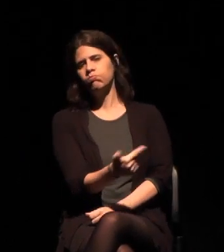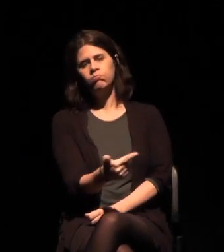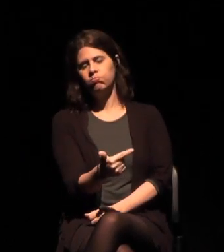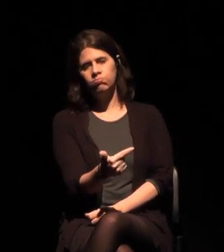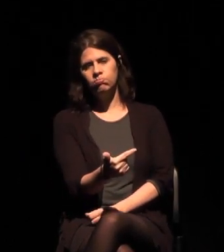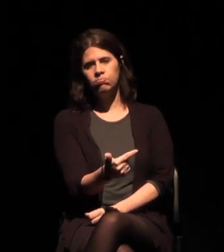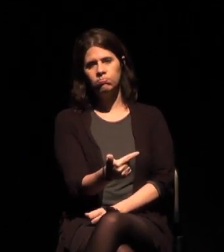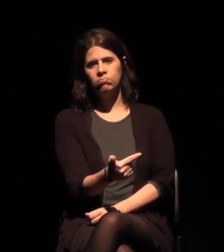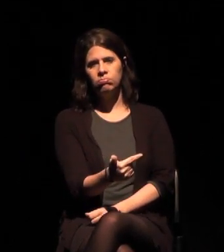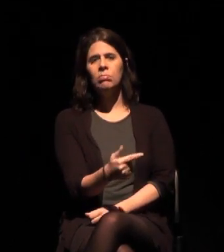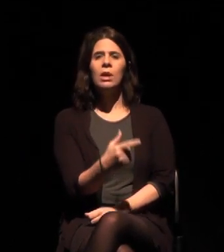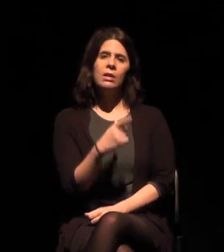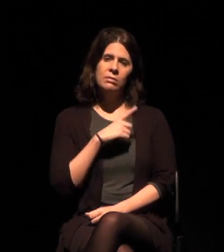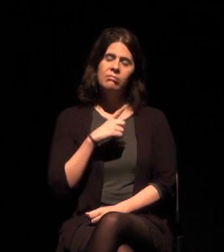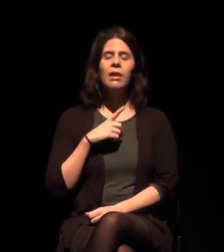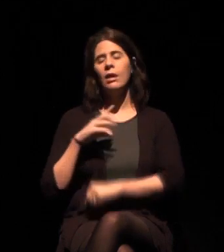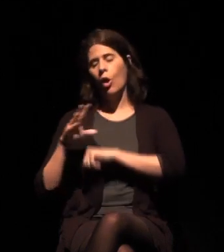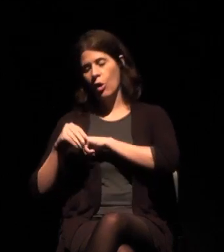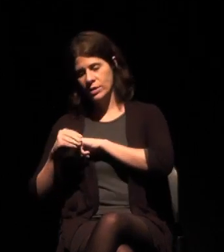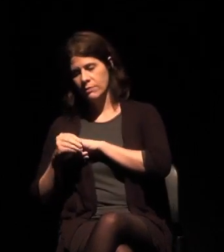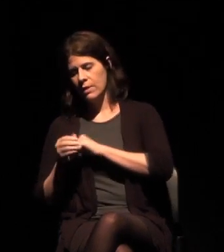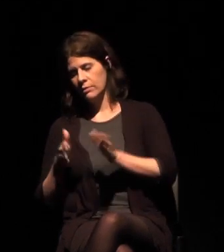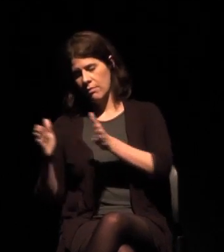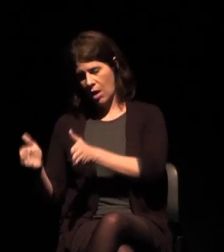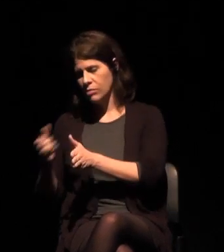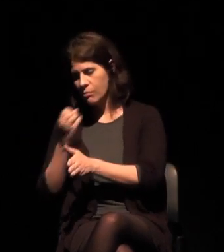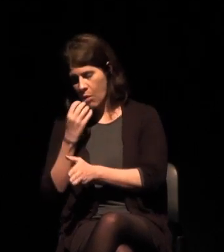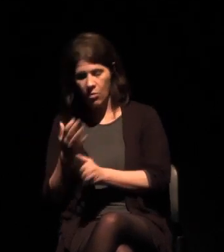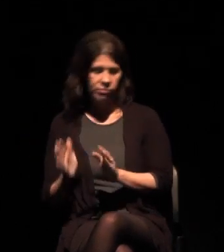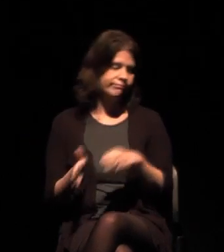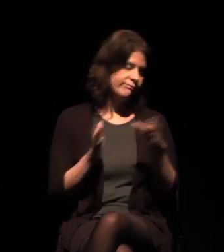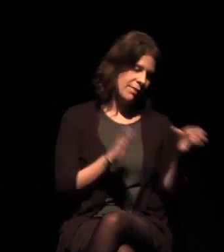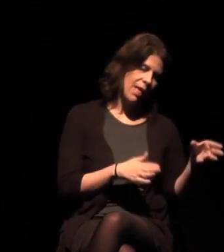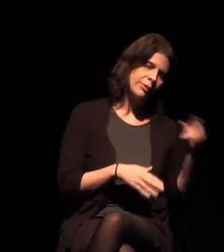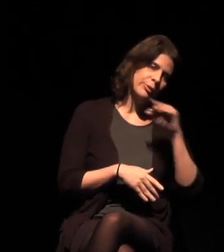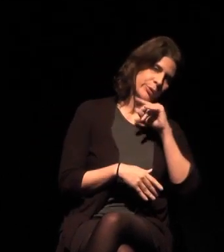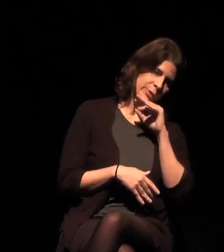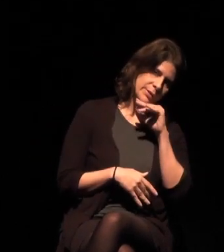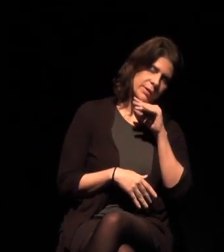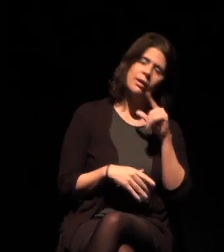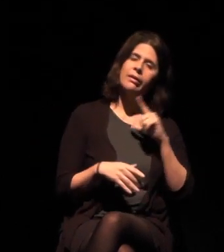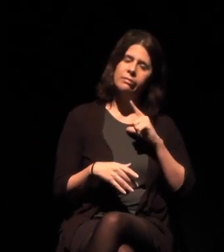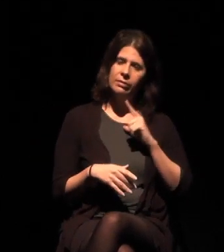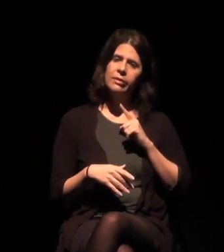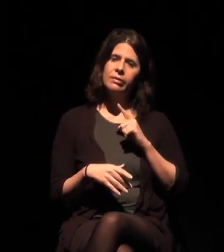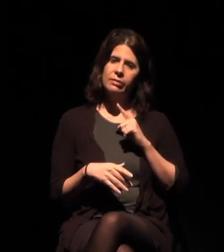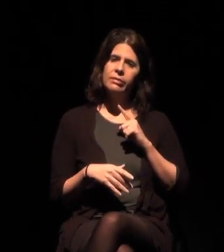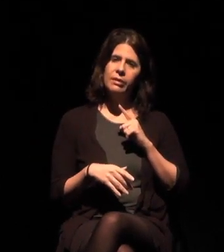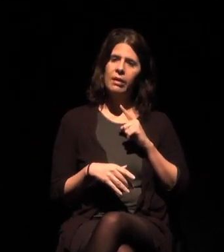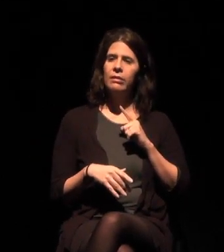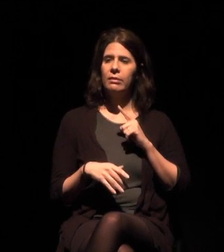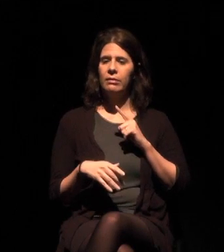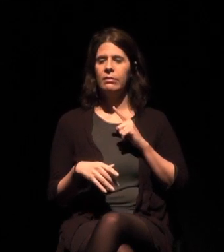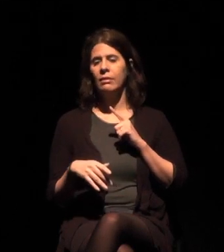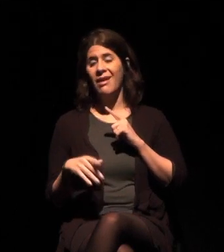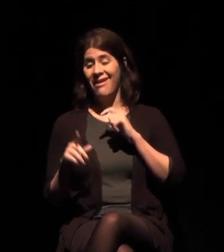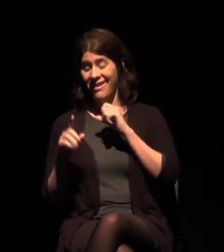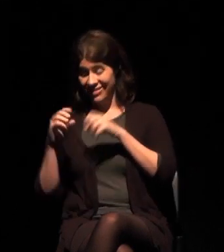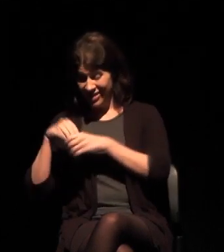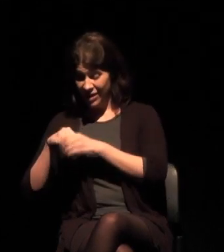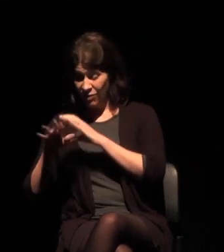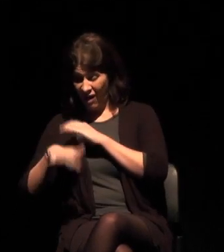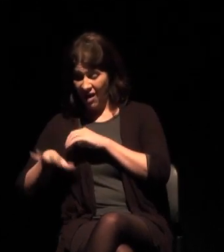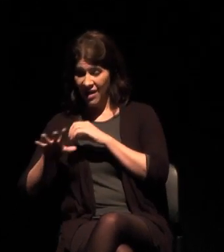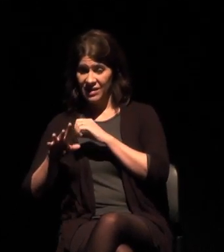bom outro mal nem não tão bom nas ciências sociais e humanas sejam